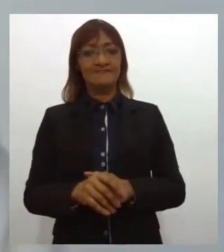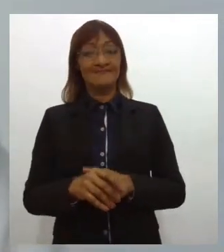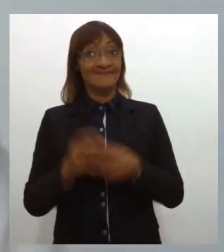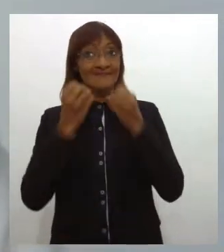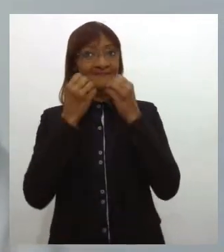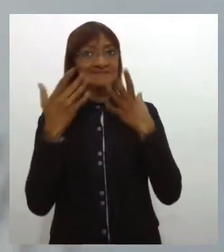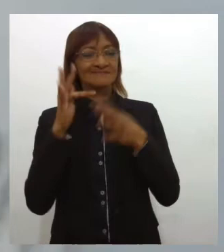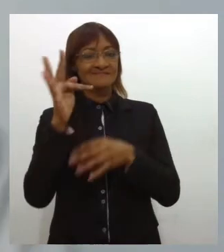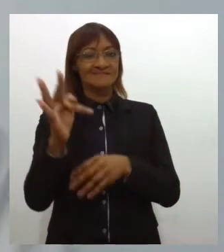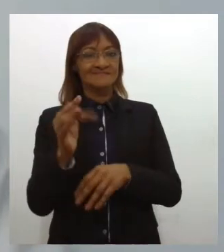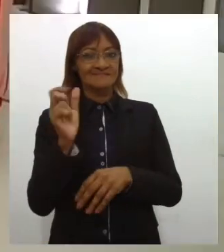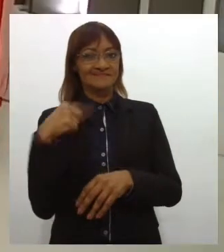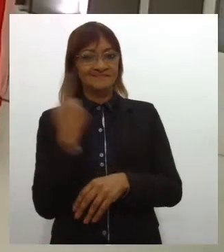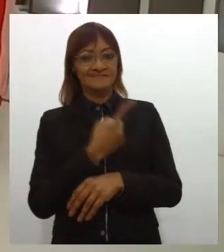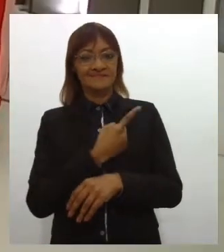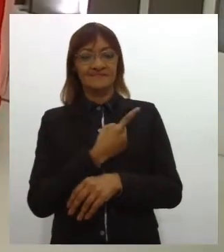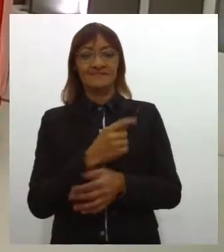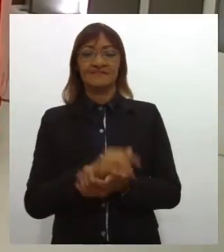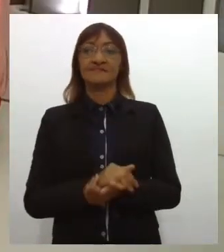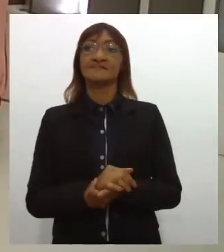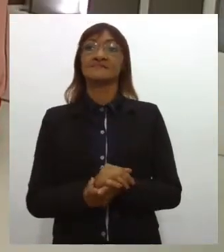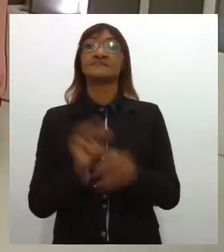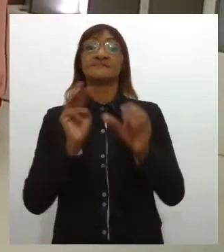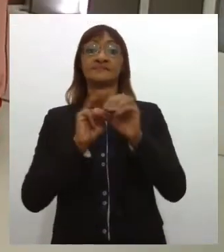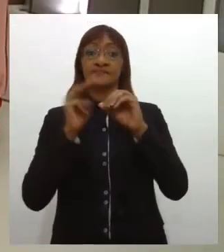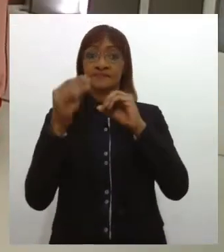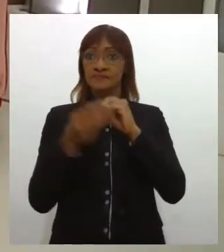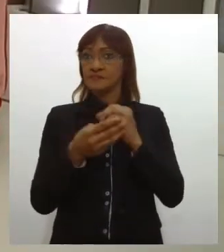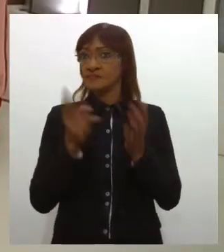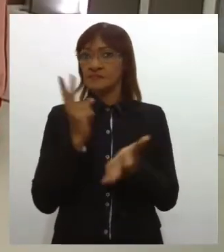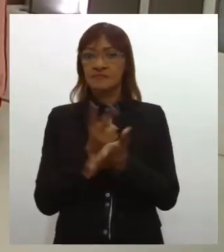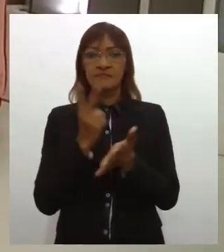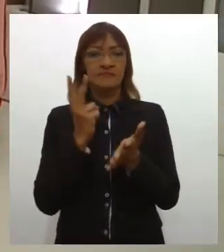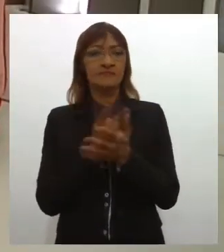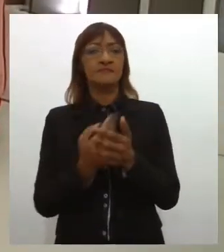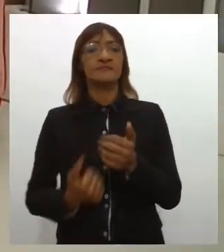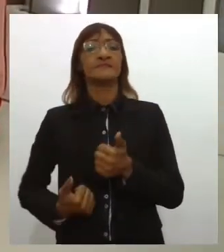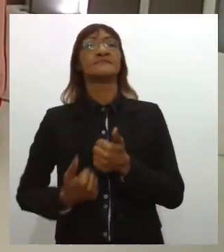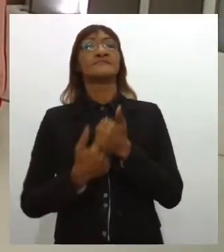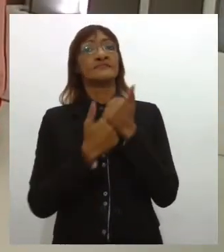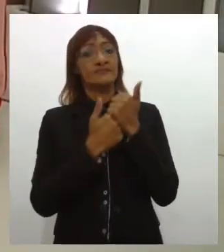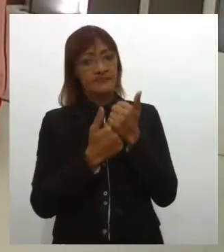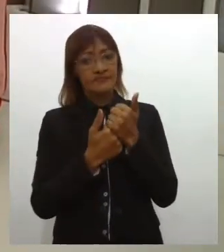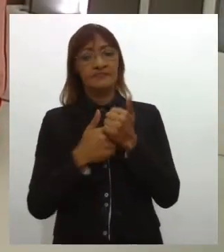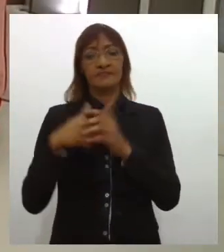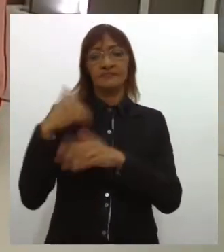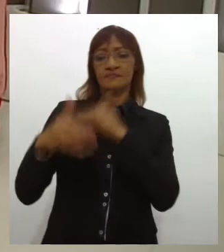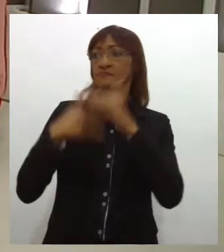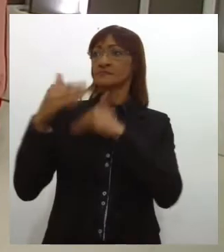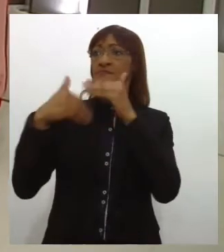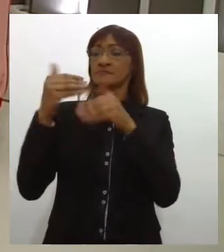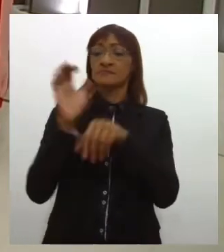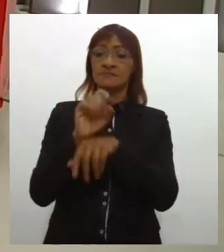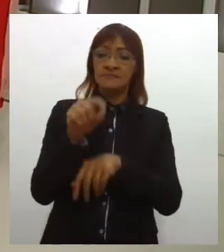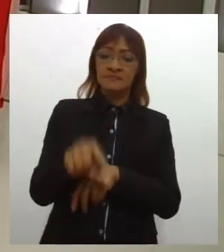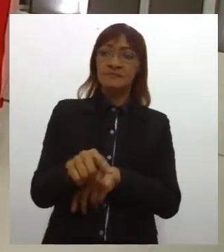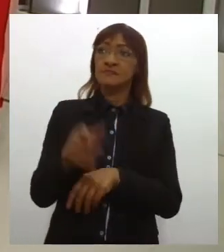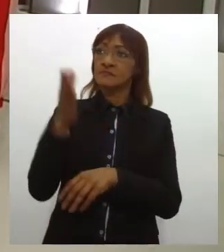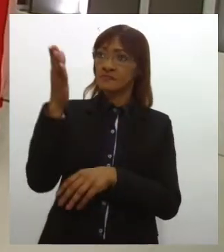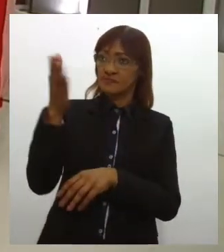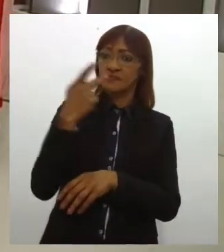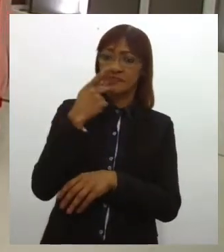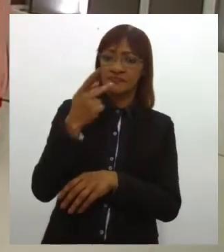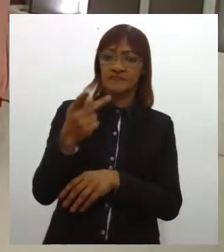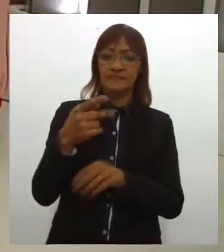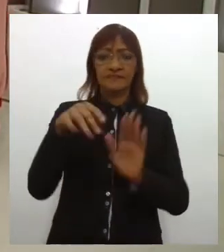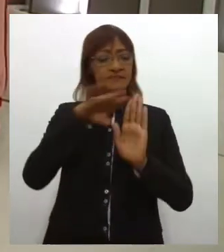para o nosso Estado. E a Alese contribuindo, né, cada vez mais para o desenvolvimento do Estado. Então, realmente, como você falou, esse plano